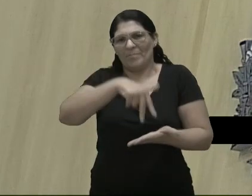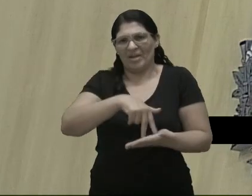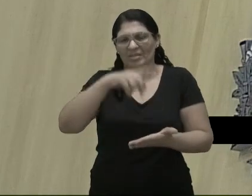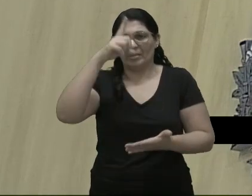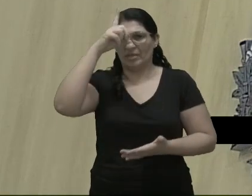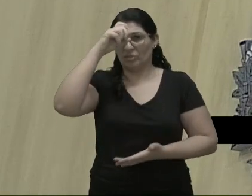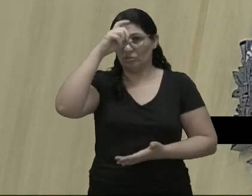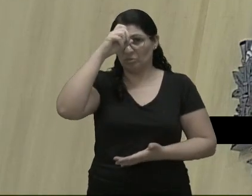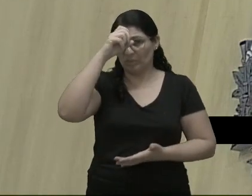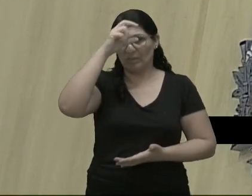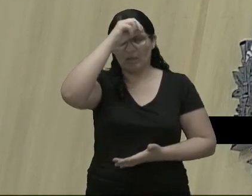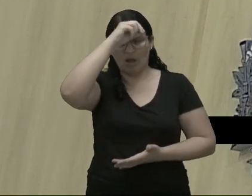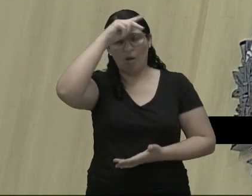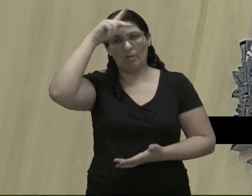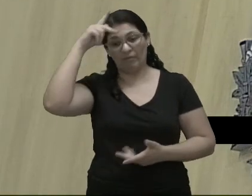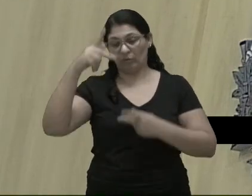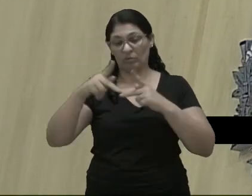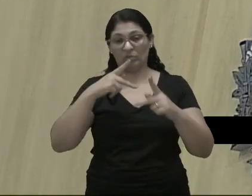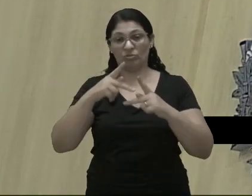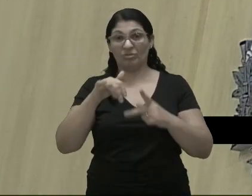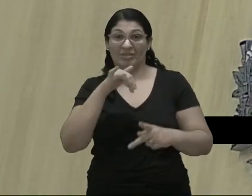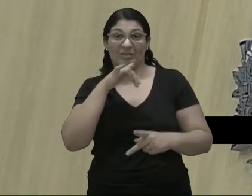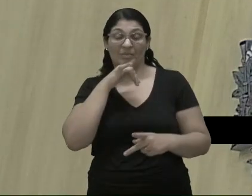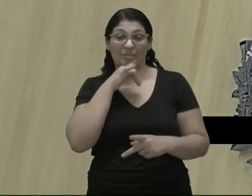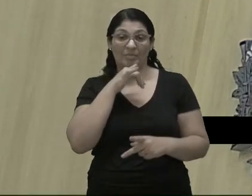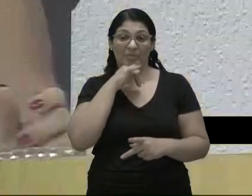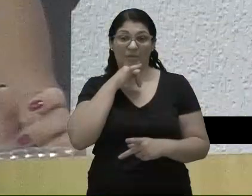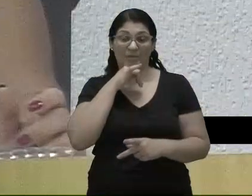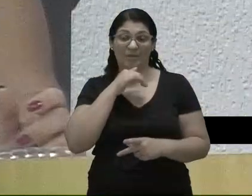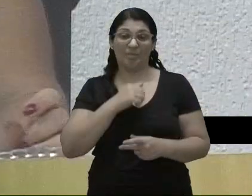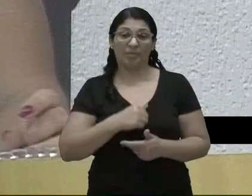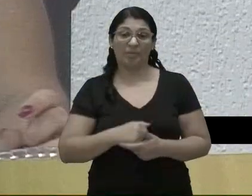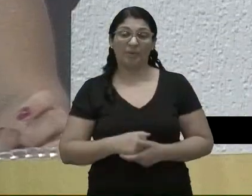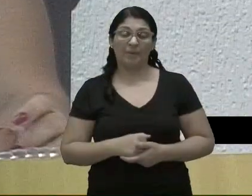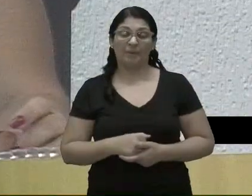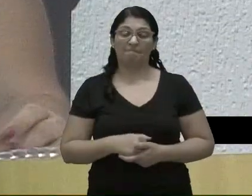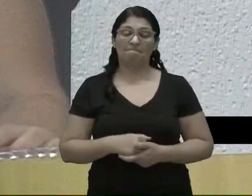na prefeitura de São José dos Campos,